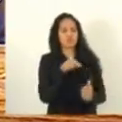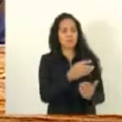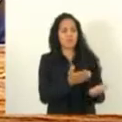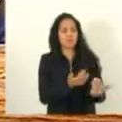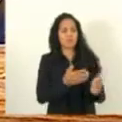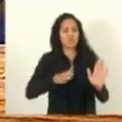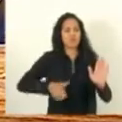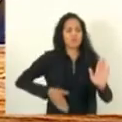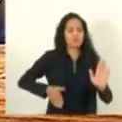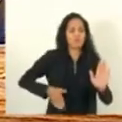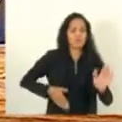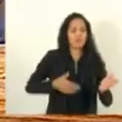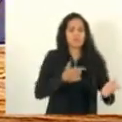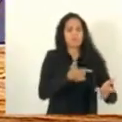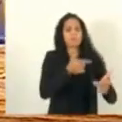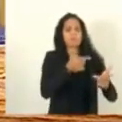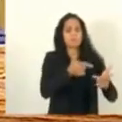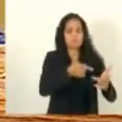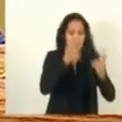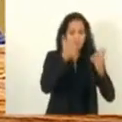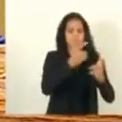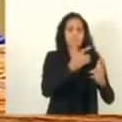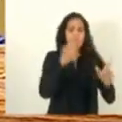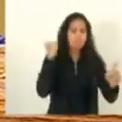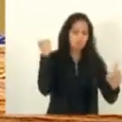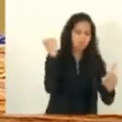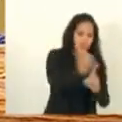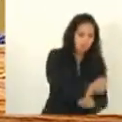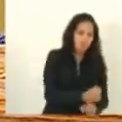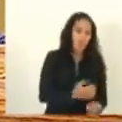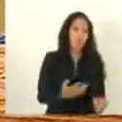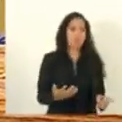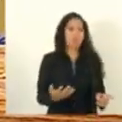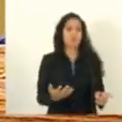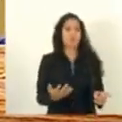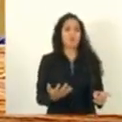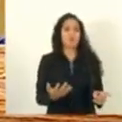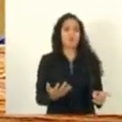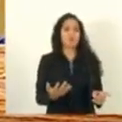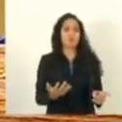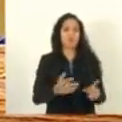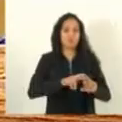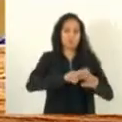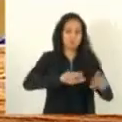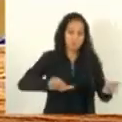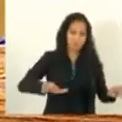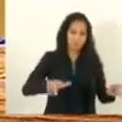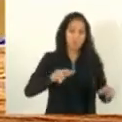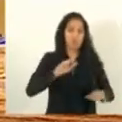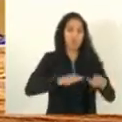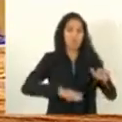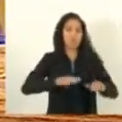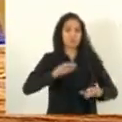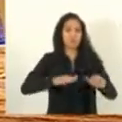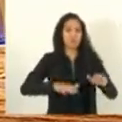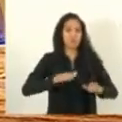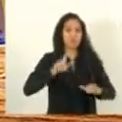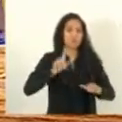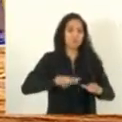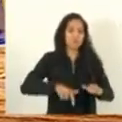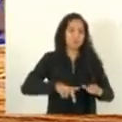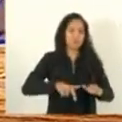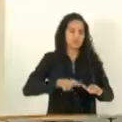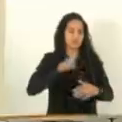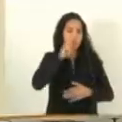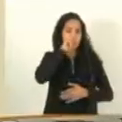meliante, de jovem que matou, de jovem homicida, de jovem que às vezes comete